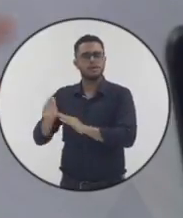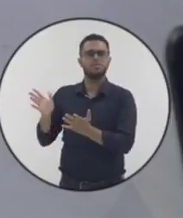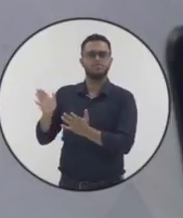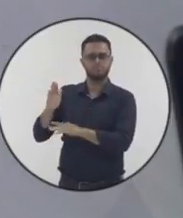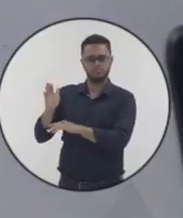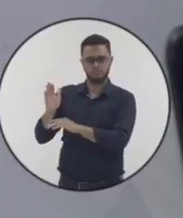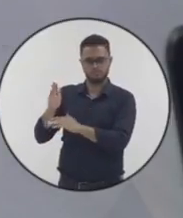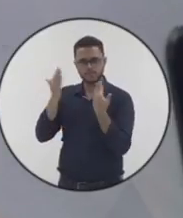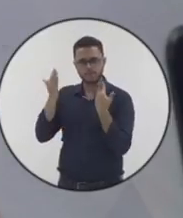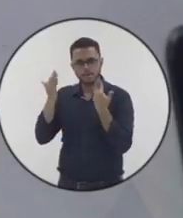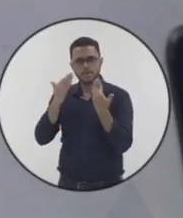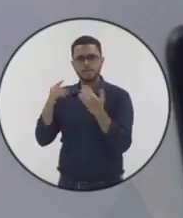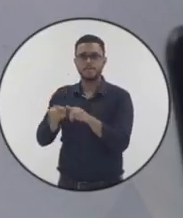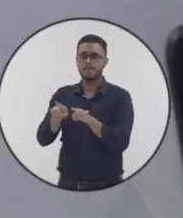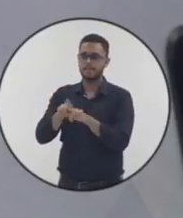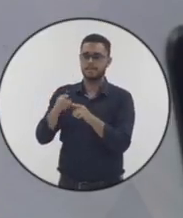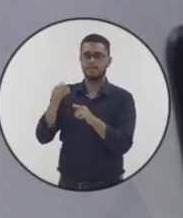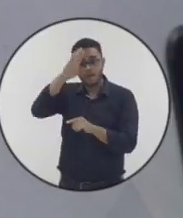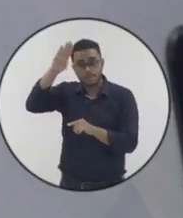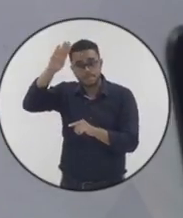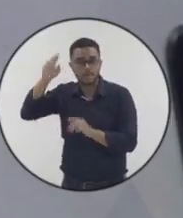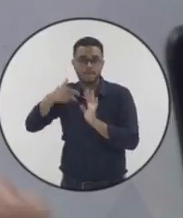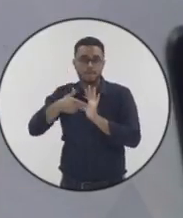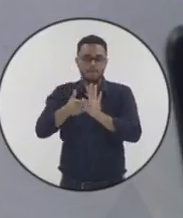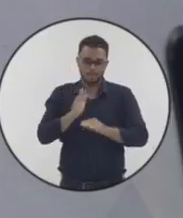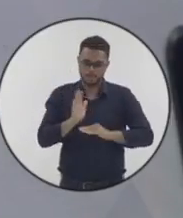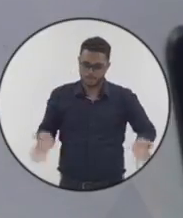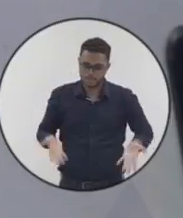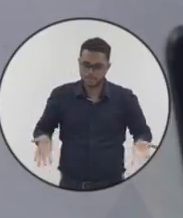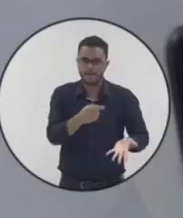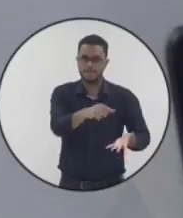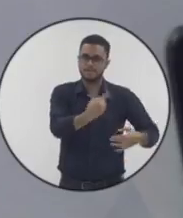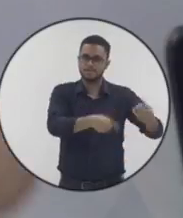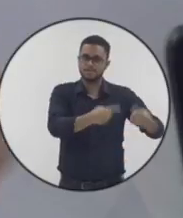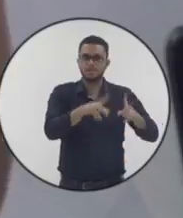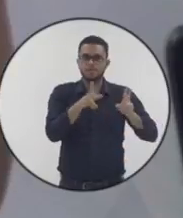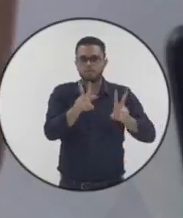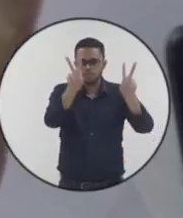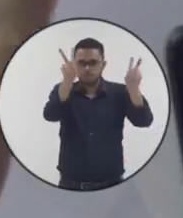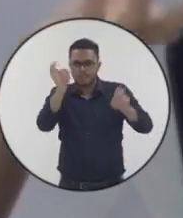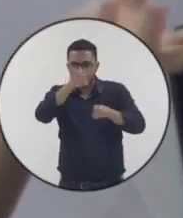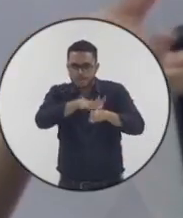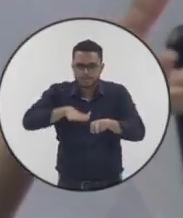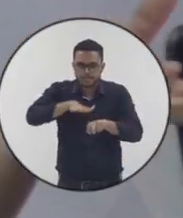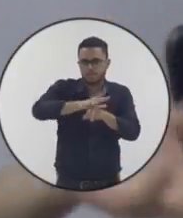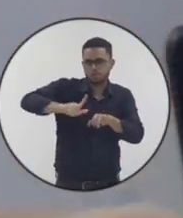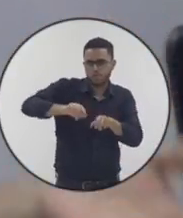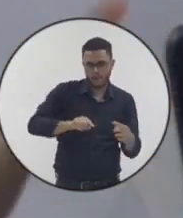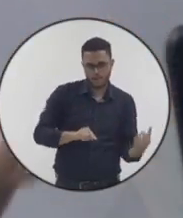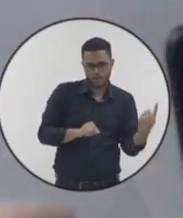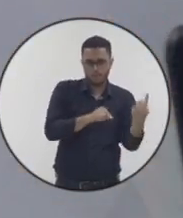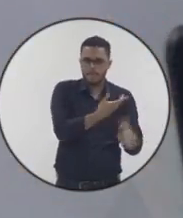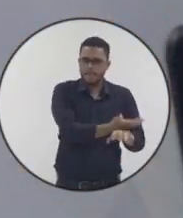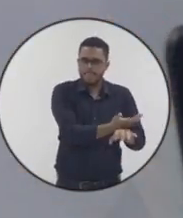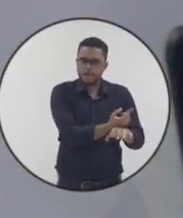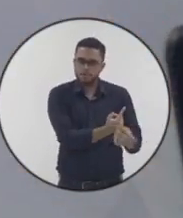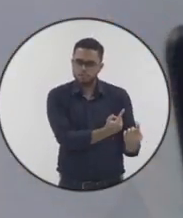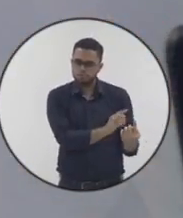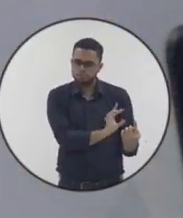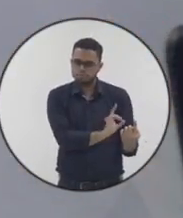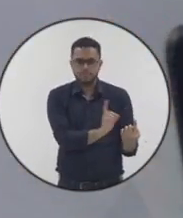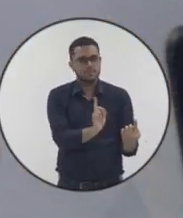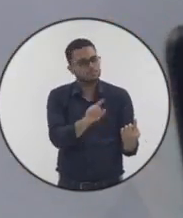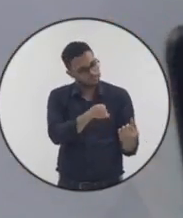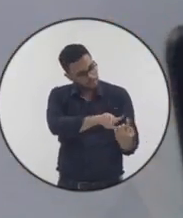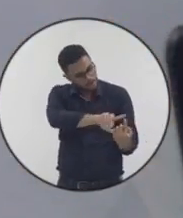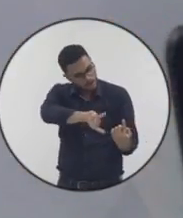e das academias em proporcionar essa discussão, né, como um tema transversal, não só como uma disciplina isolada, mas como um tema transversal